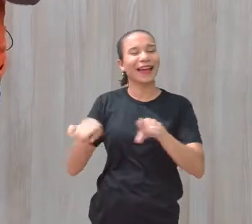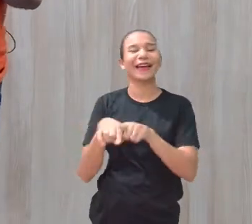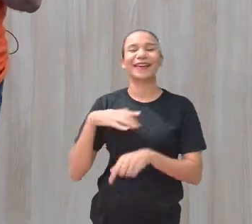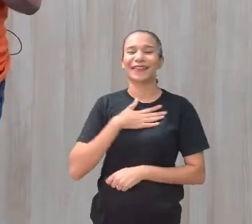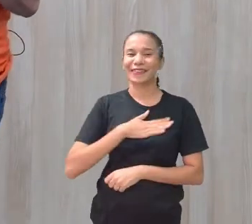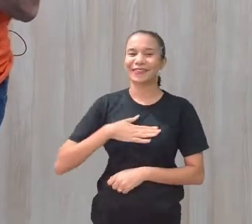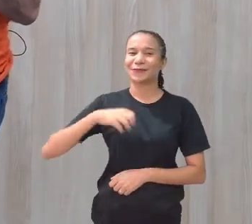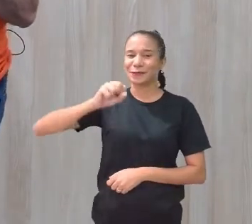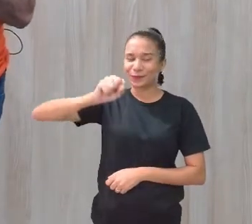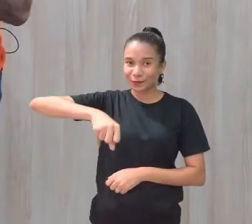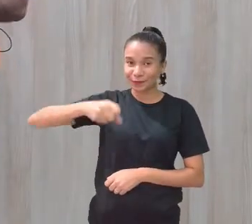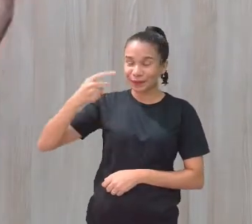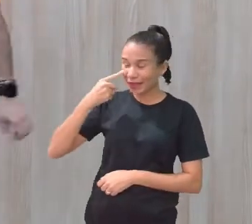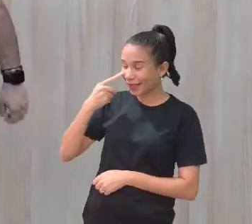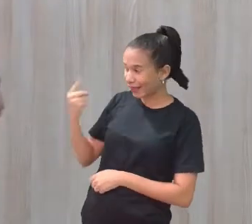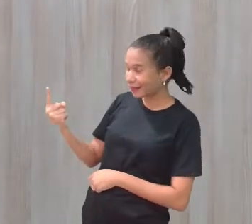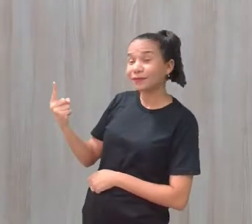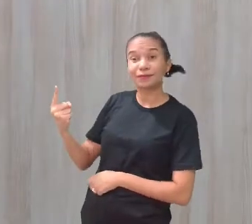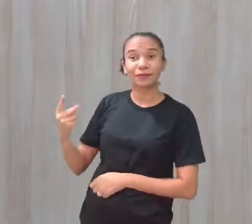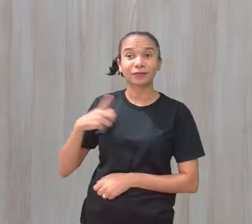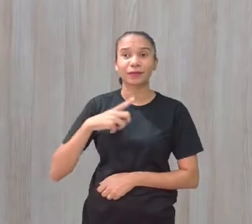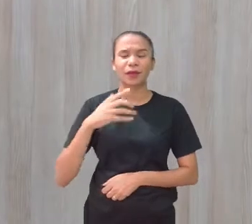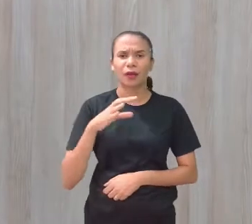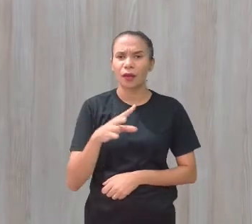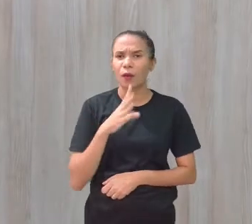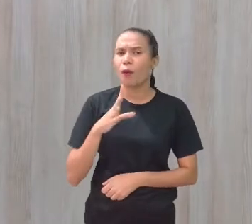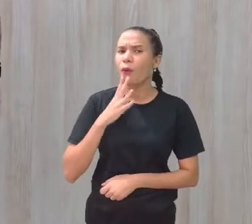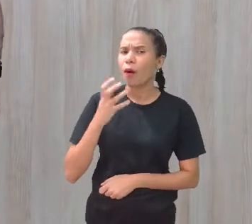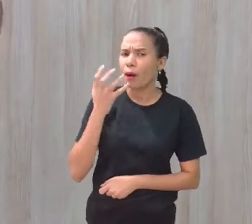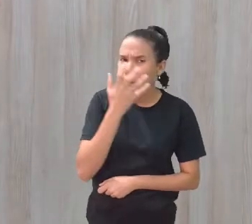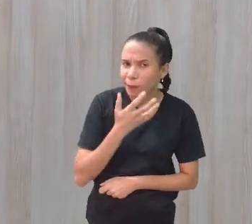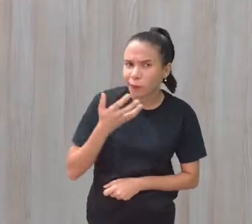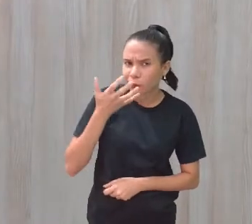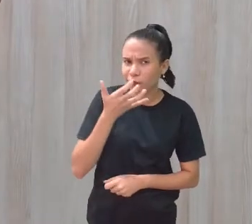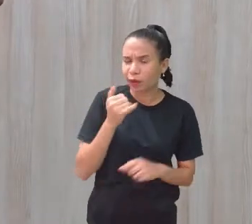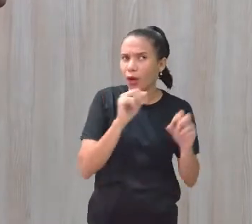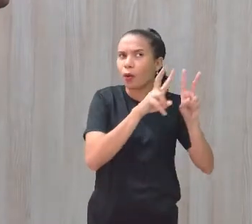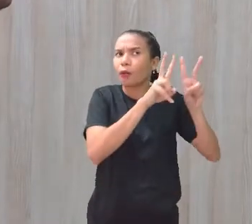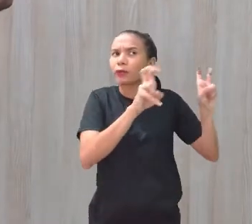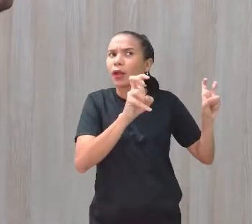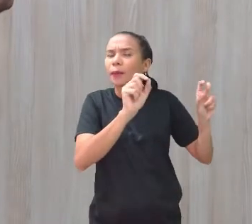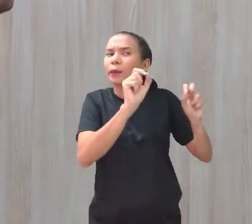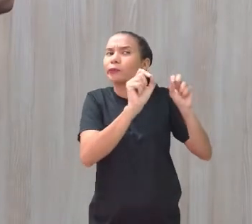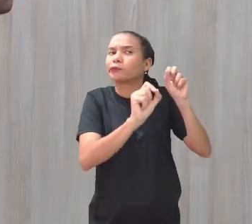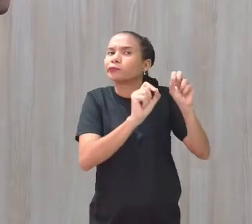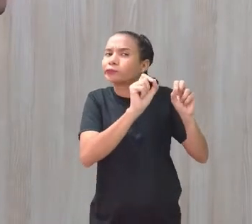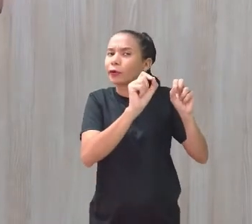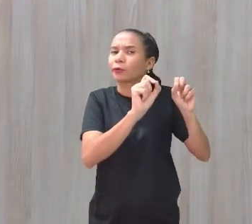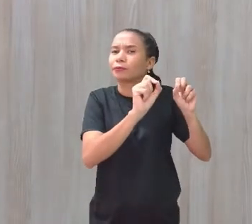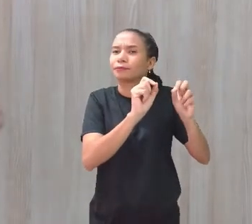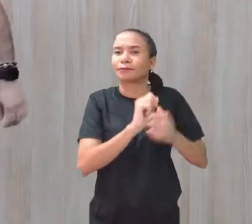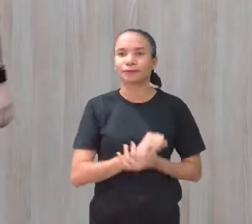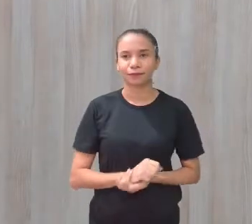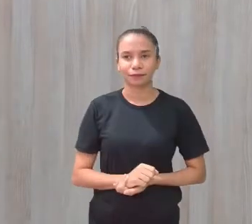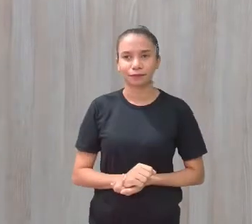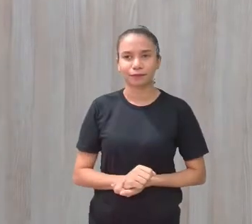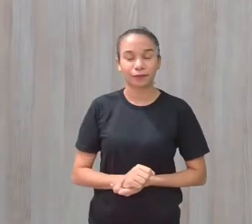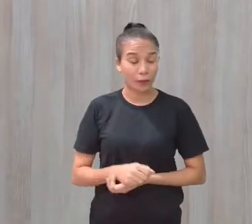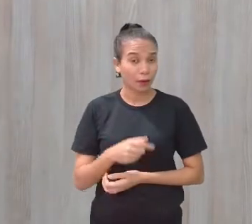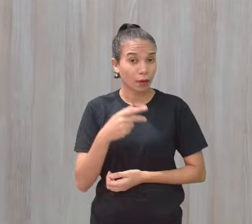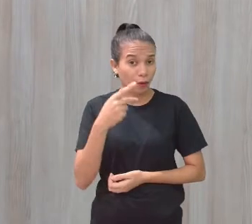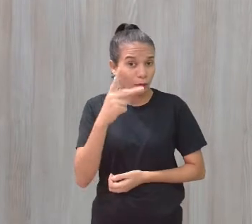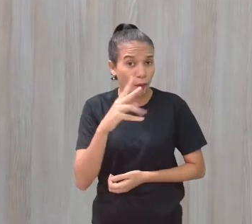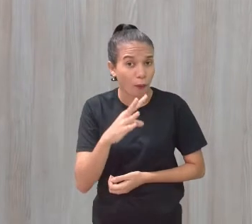aí. Então vejam só, vocês conhecem essa música? Sobre o que é que ela fala, certo? O que